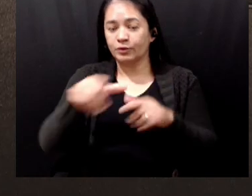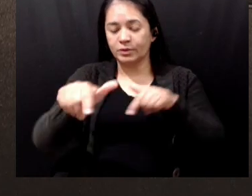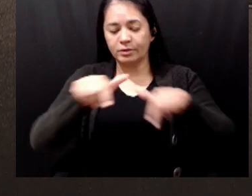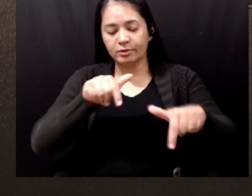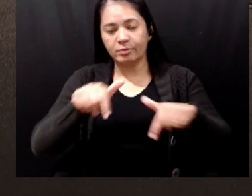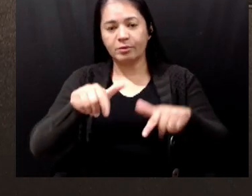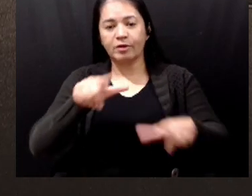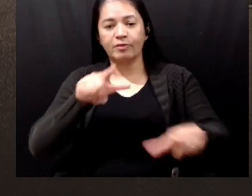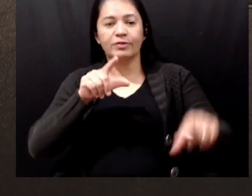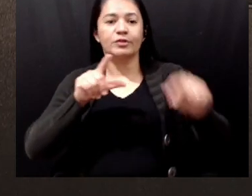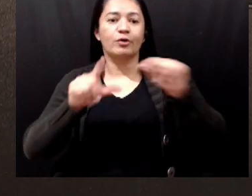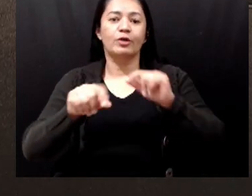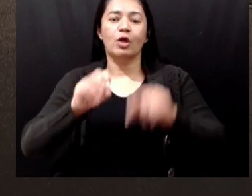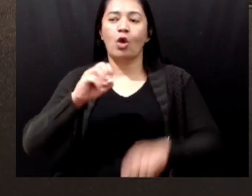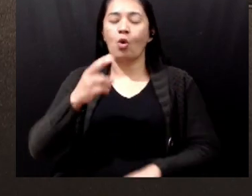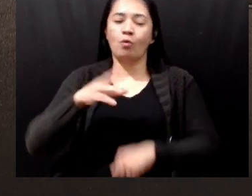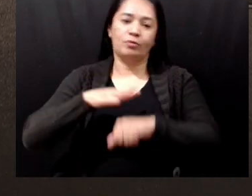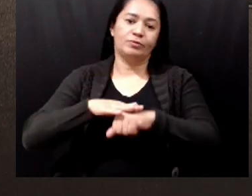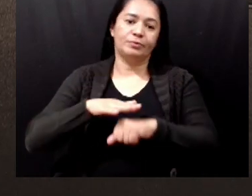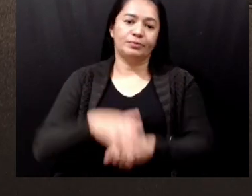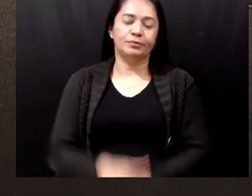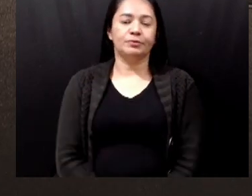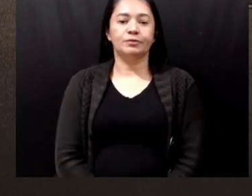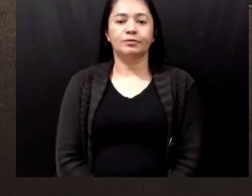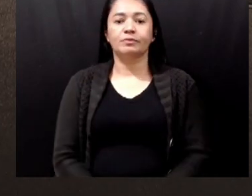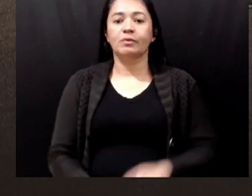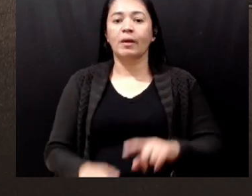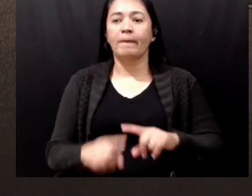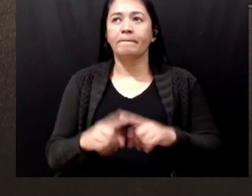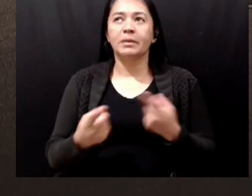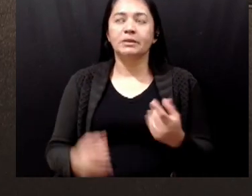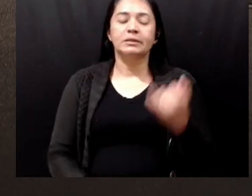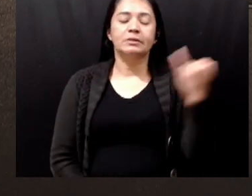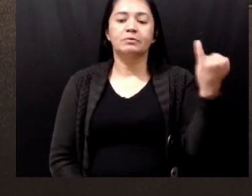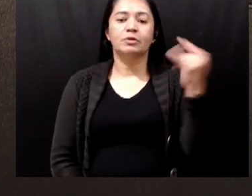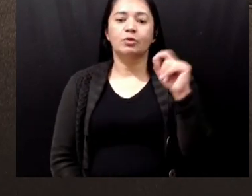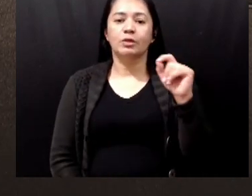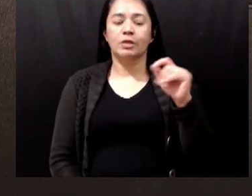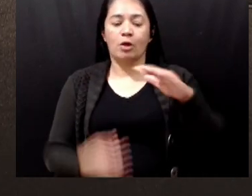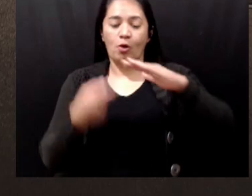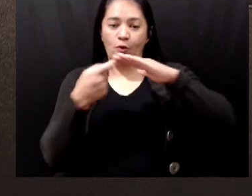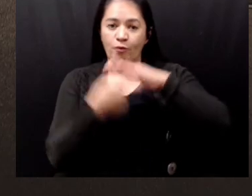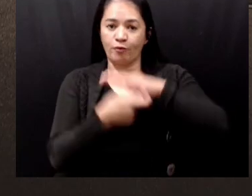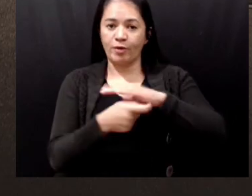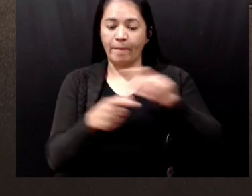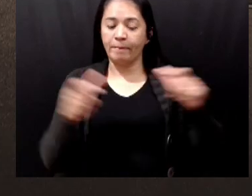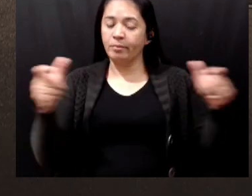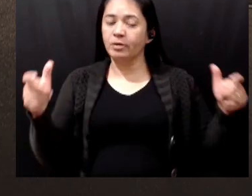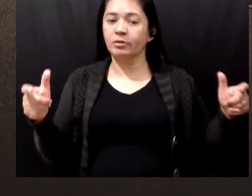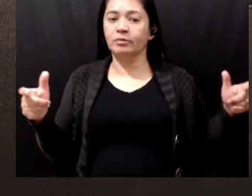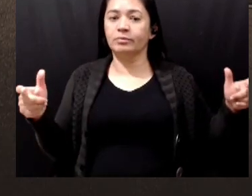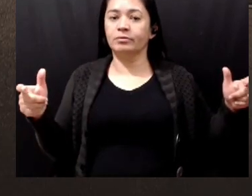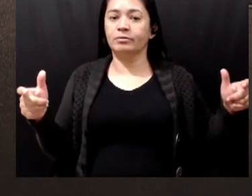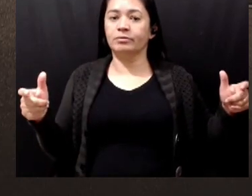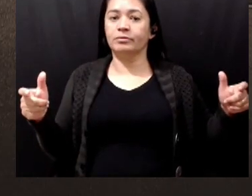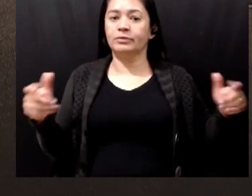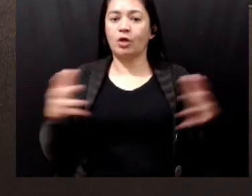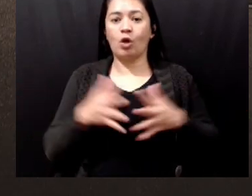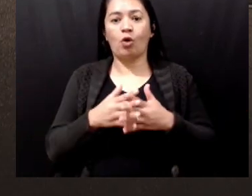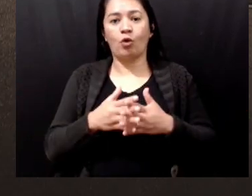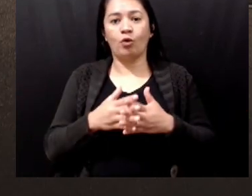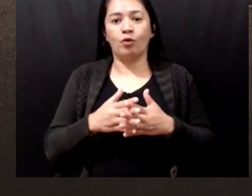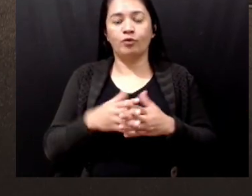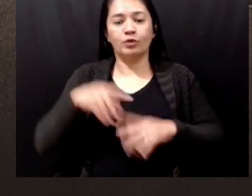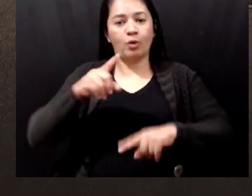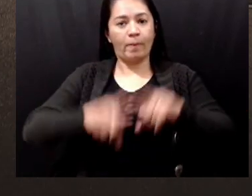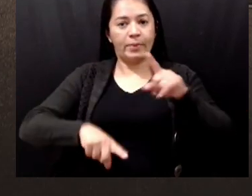suas operações. O mais importante é entender que seus investimentos, na maioria dos casos, não se confundem com o patrimônio da corretora.